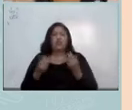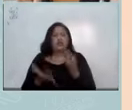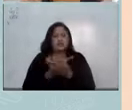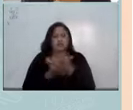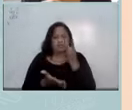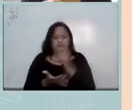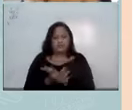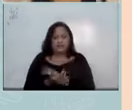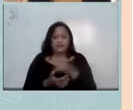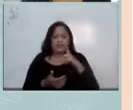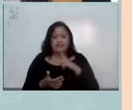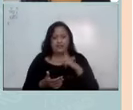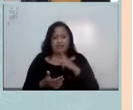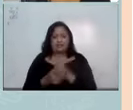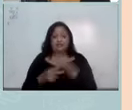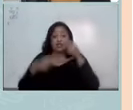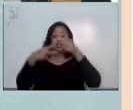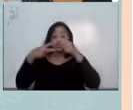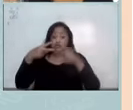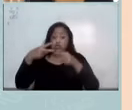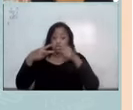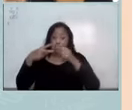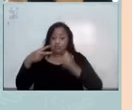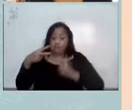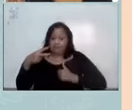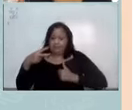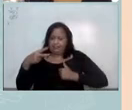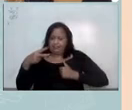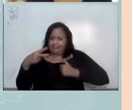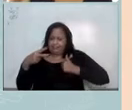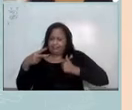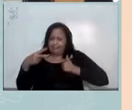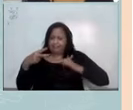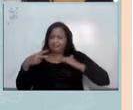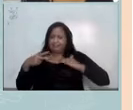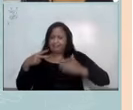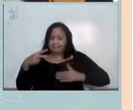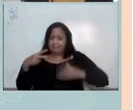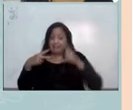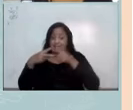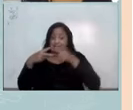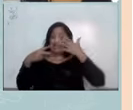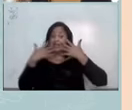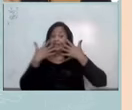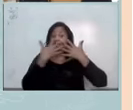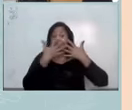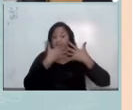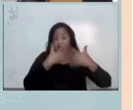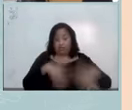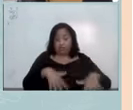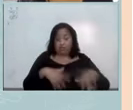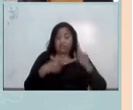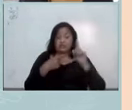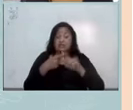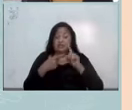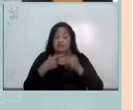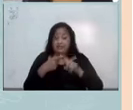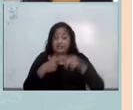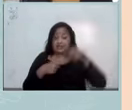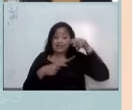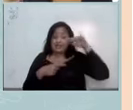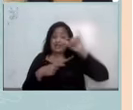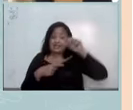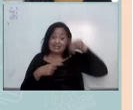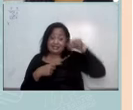temos, basicamente, 2 tipos de imunidade. Temos a nossa imunidade natural, que também é chamada de inata, e